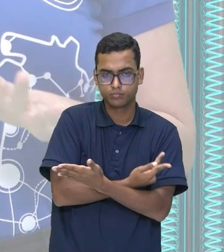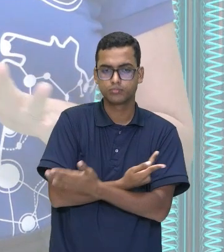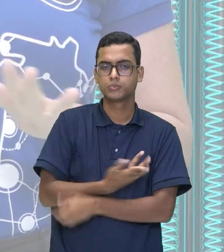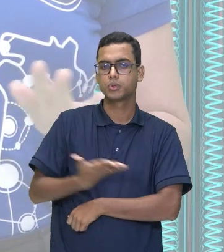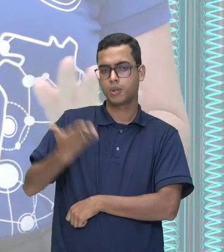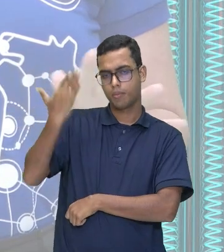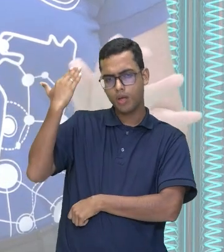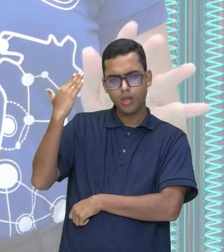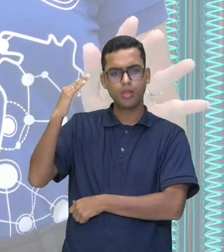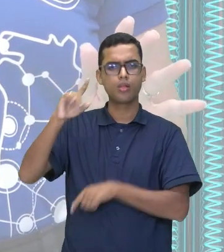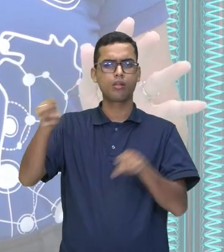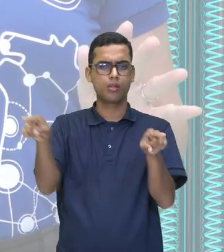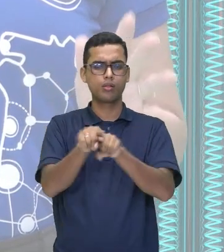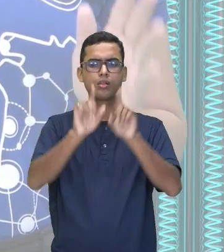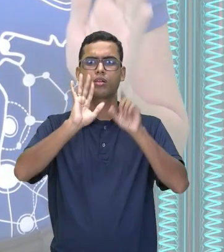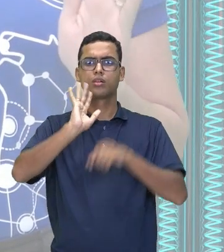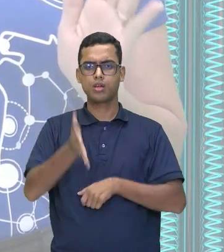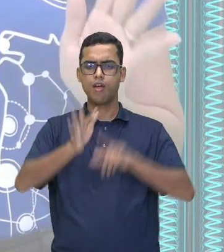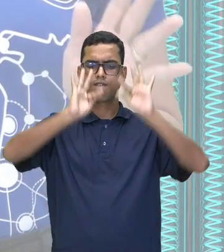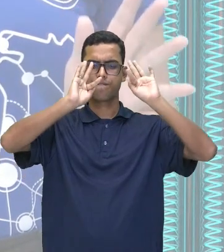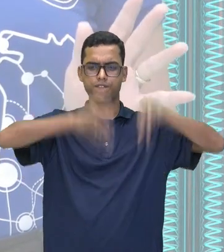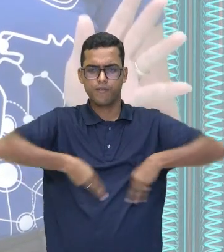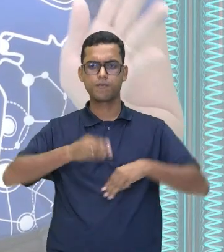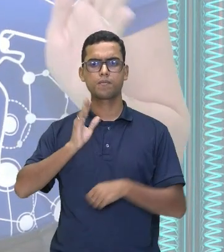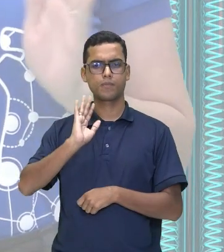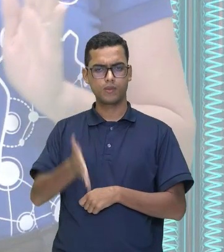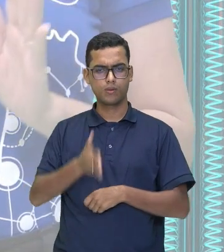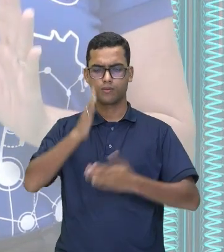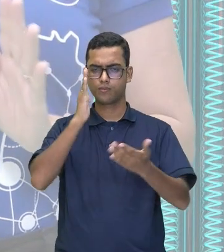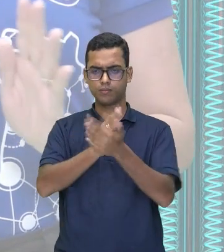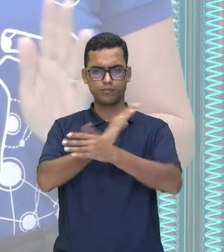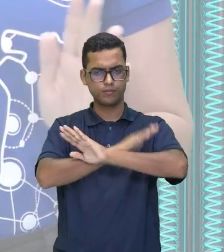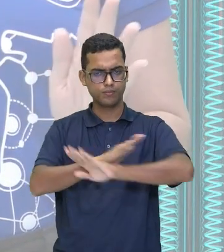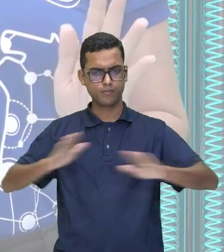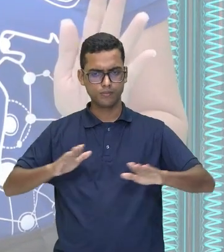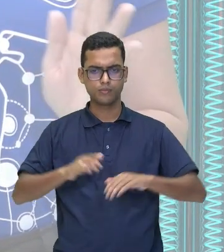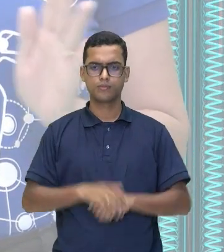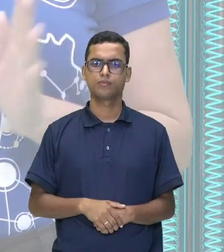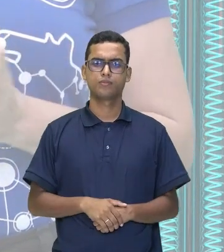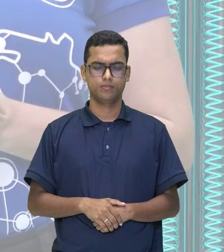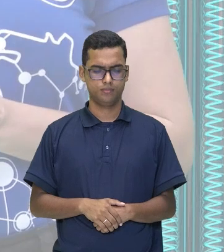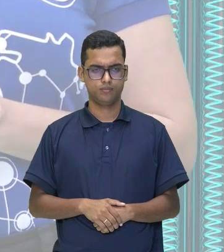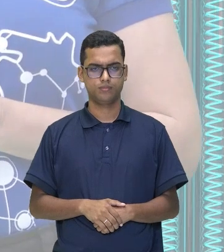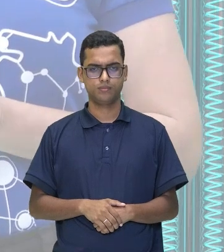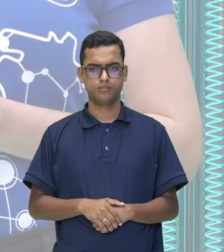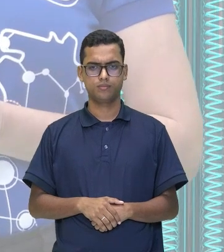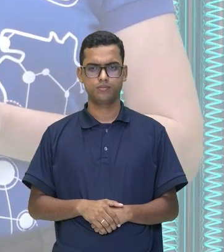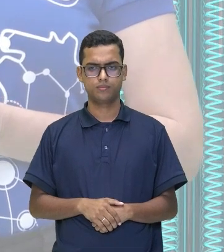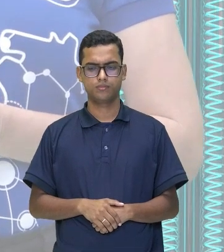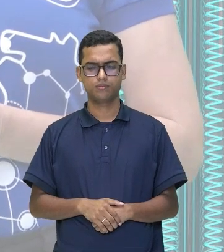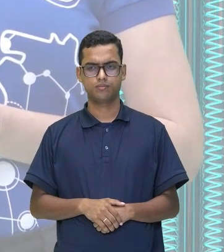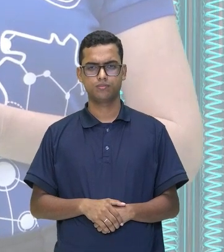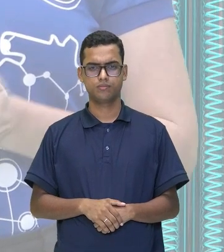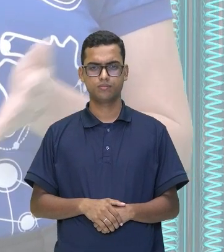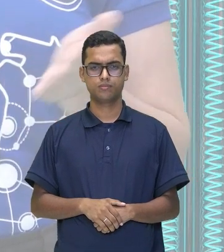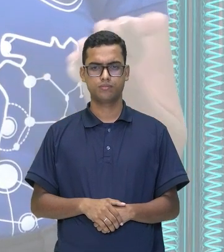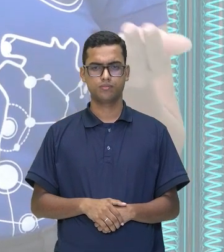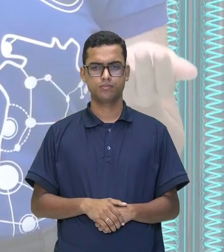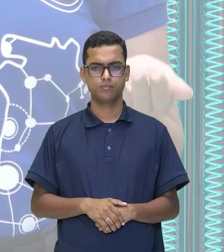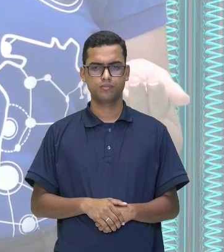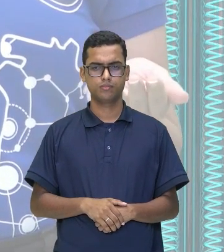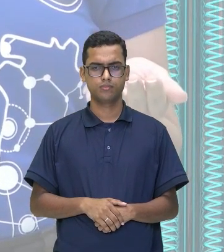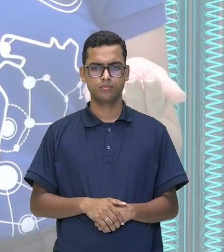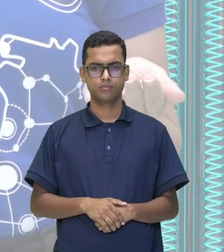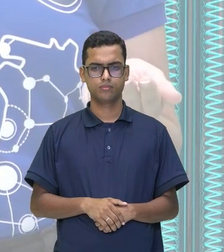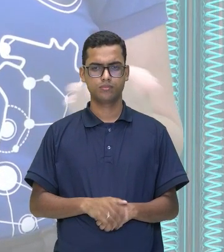já foi finalizada. Então, acabou ali e ali, né, finalizou. Certo?